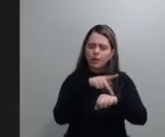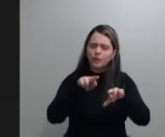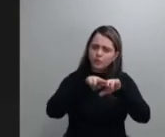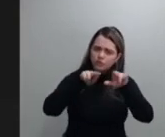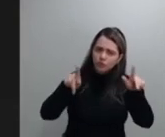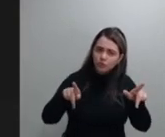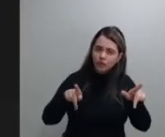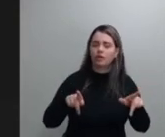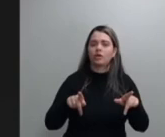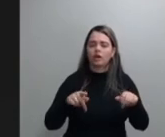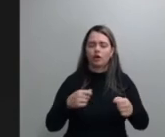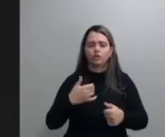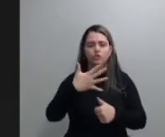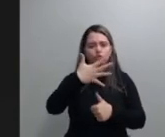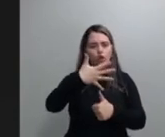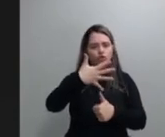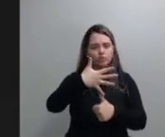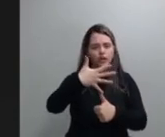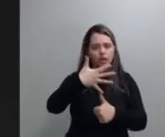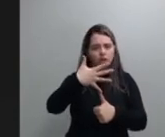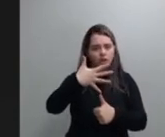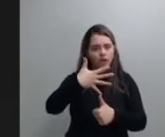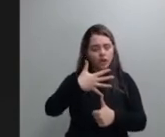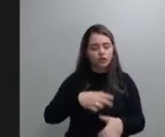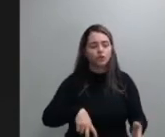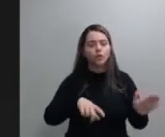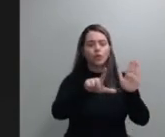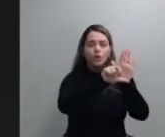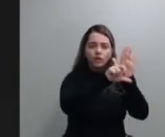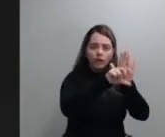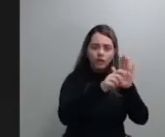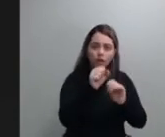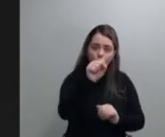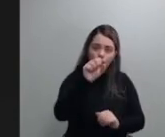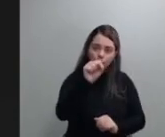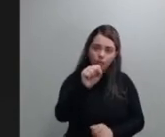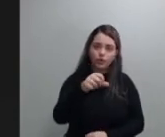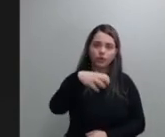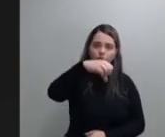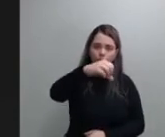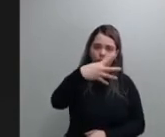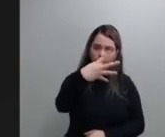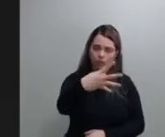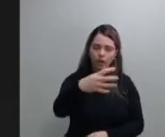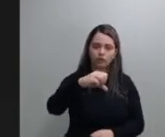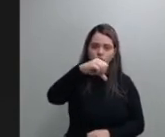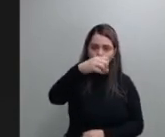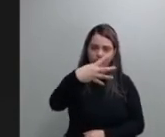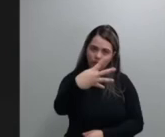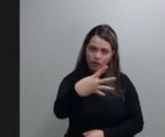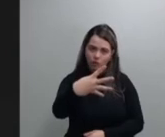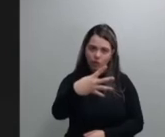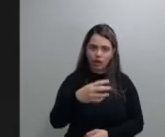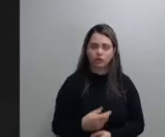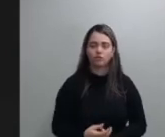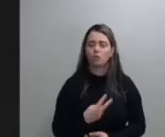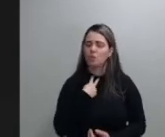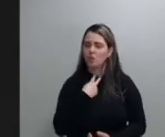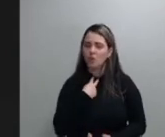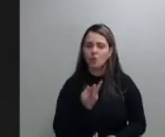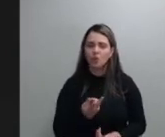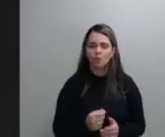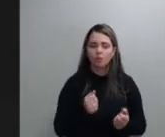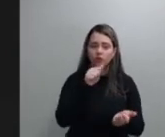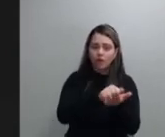inaplicabilidade do artigo 54 da lei 8894 8884 de 94 impossibilidade de aplicação da multa do